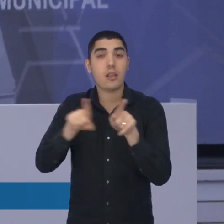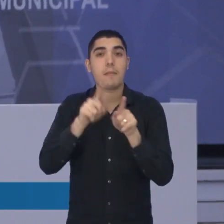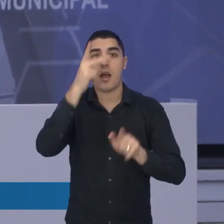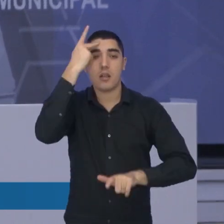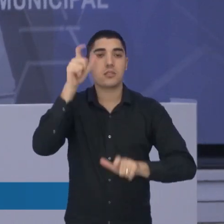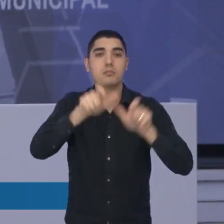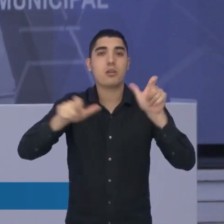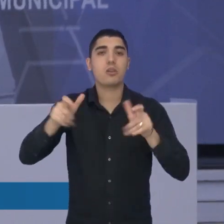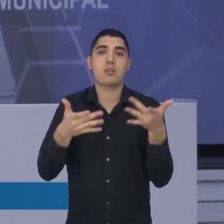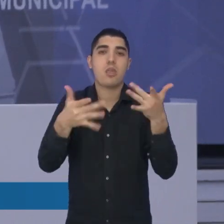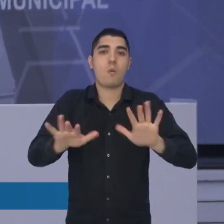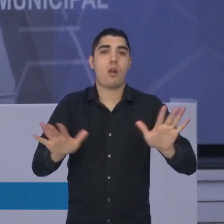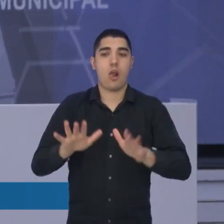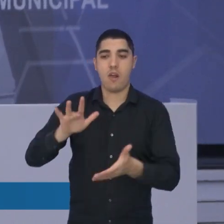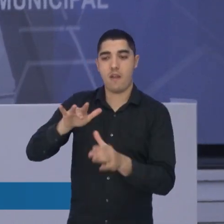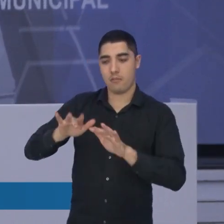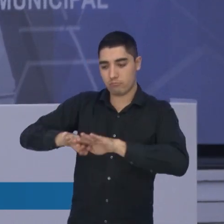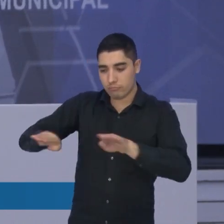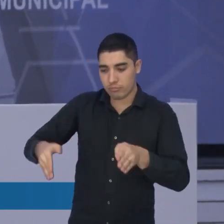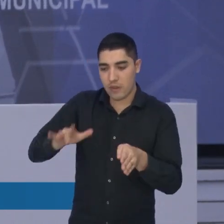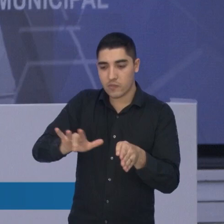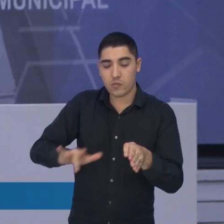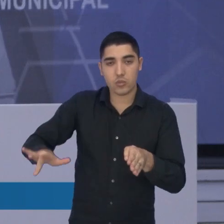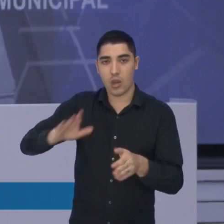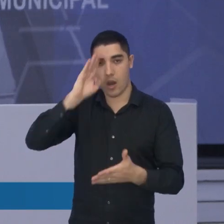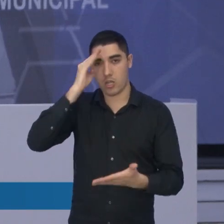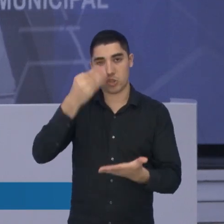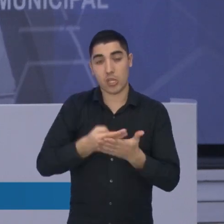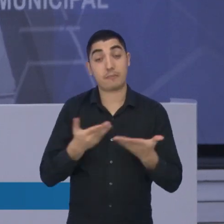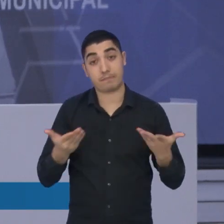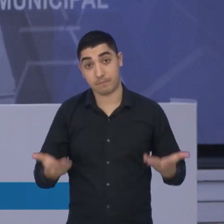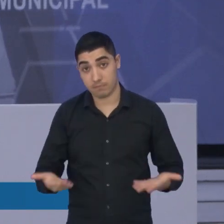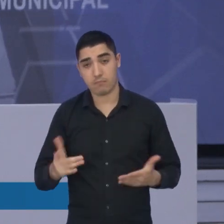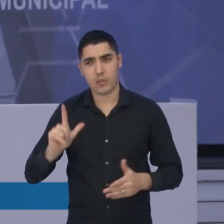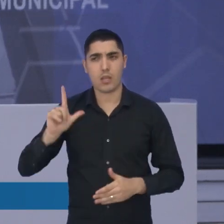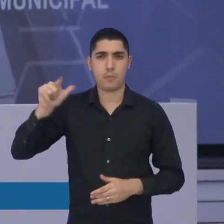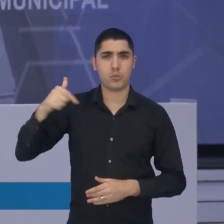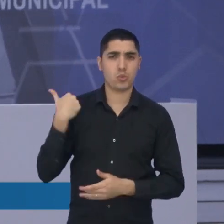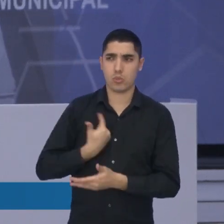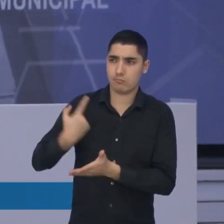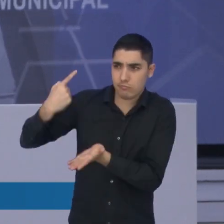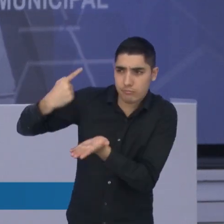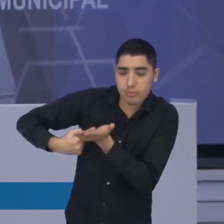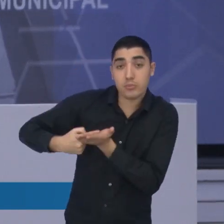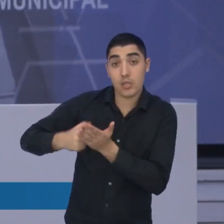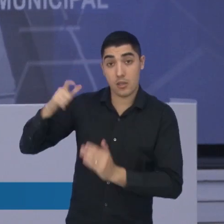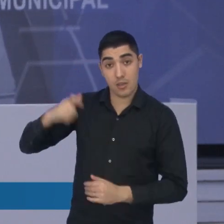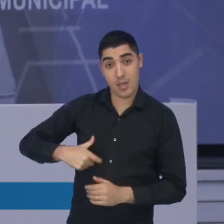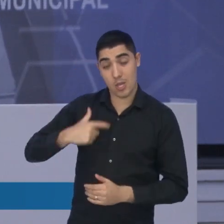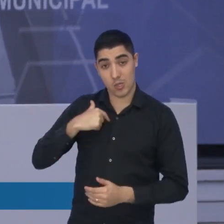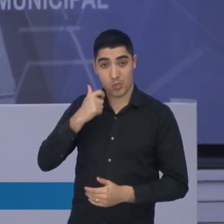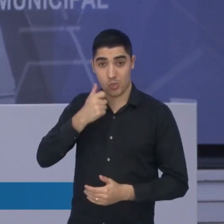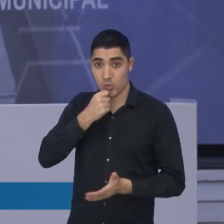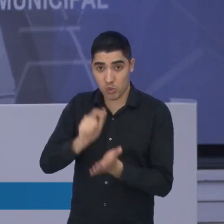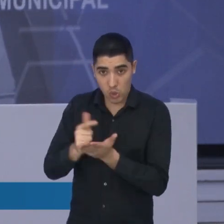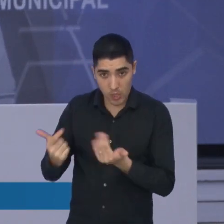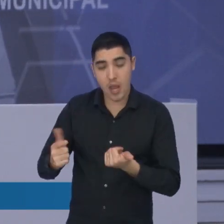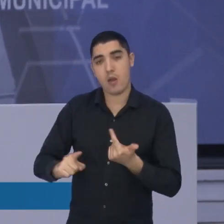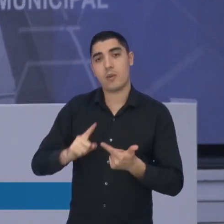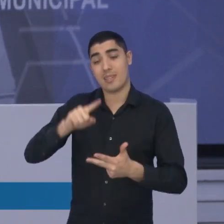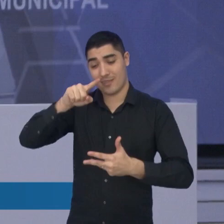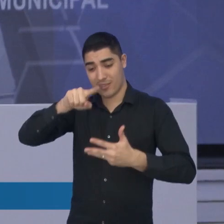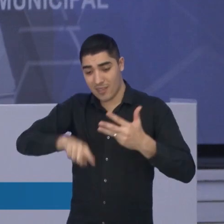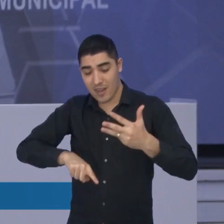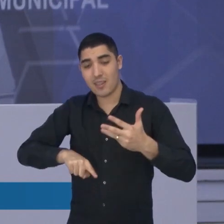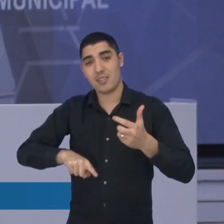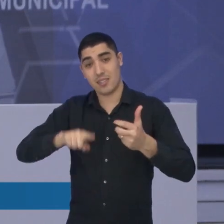Foi nesse cenário que chegamos no TSE e numa audiência agendada para uma jornalista e 3 diretores de um sindicato,